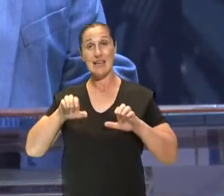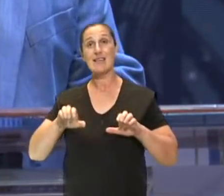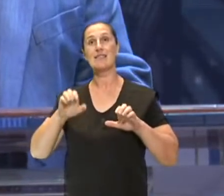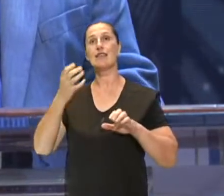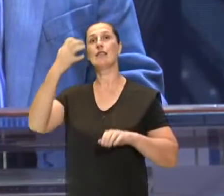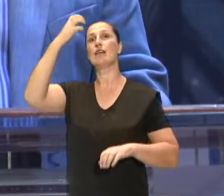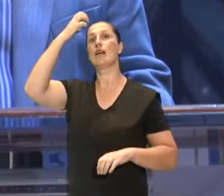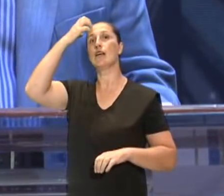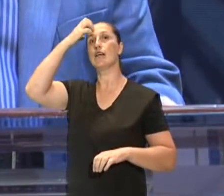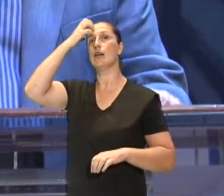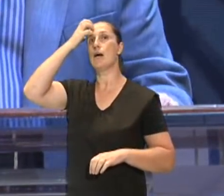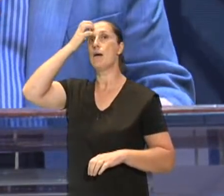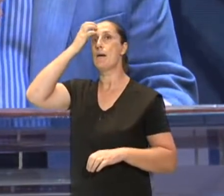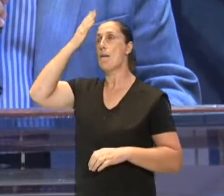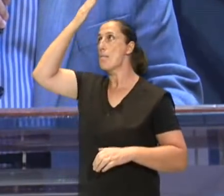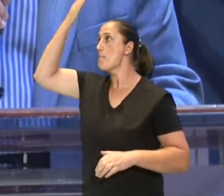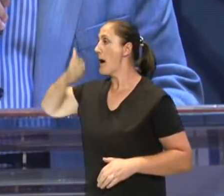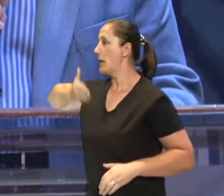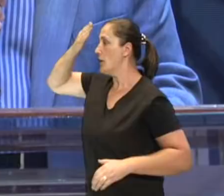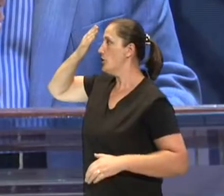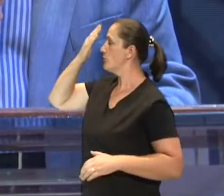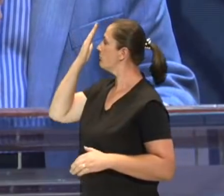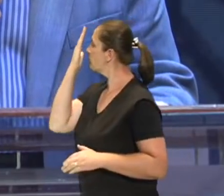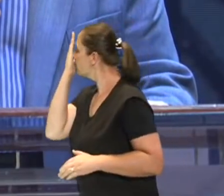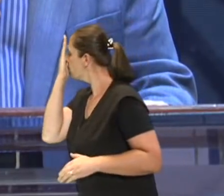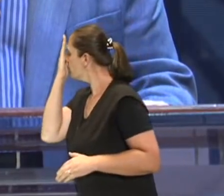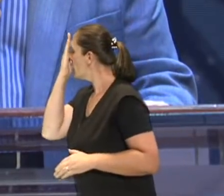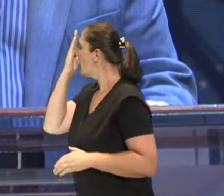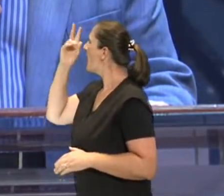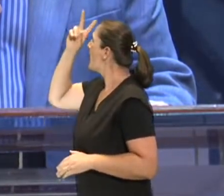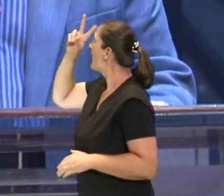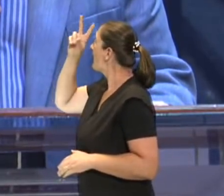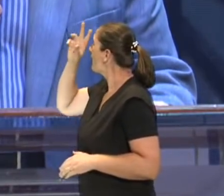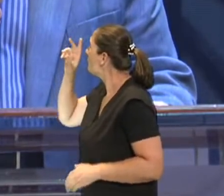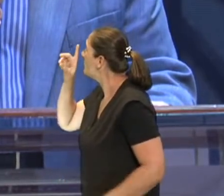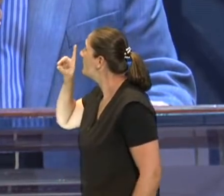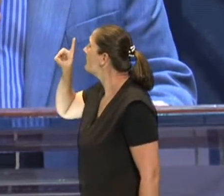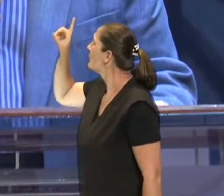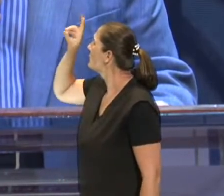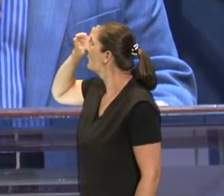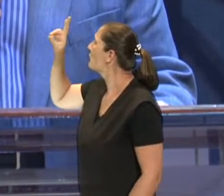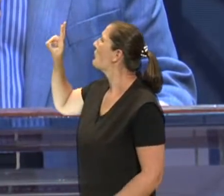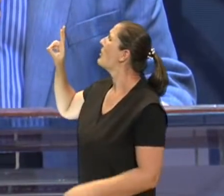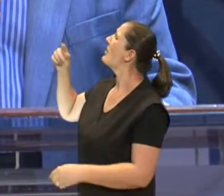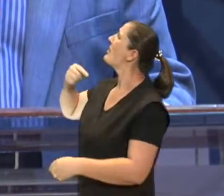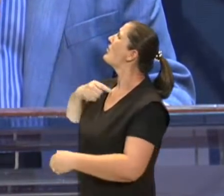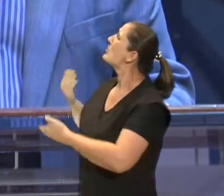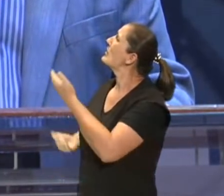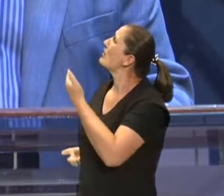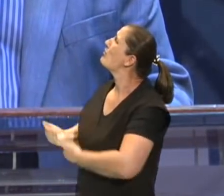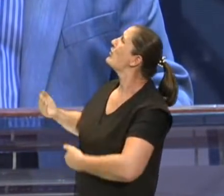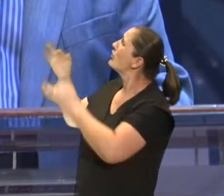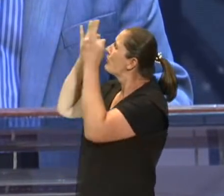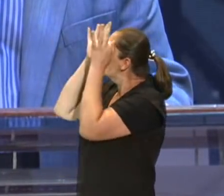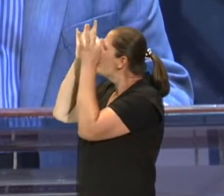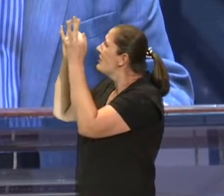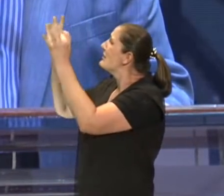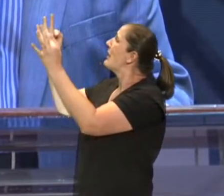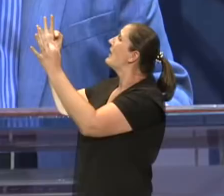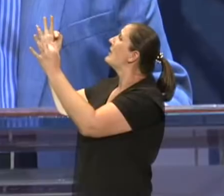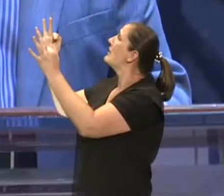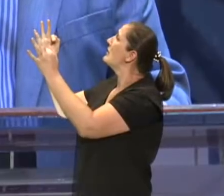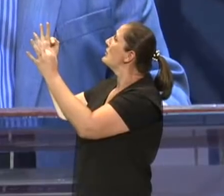Senhor: Lembra-te, Senhor, de como tenho te servido com fidelidade e com devoção